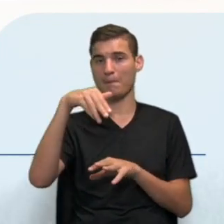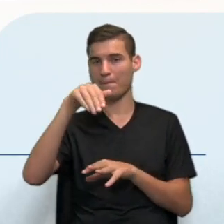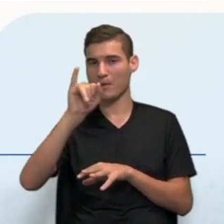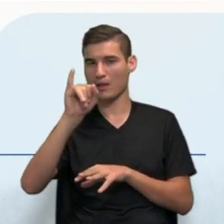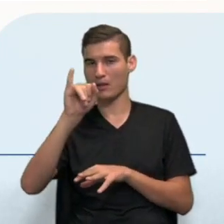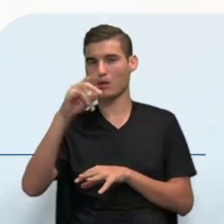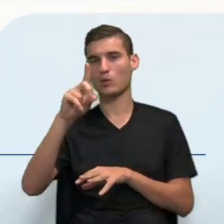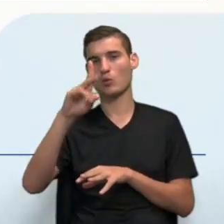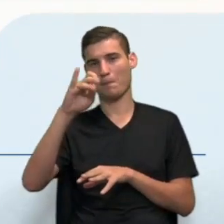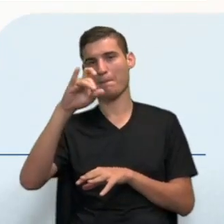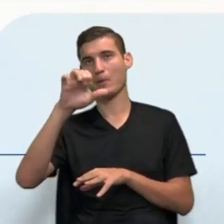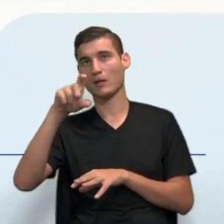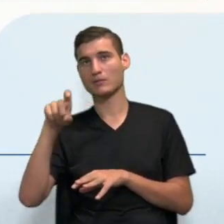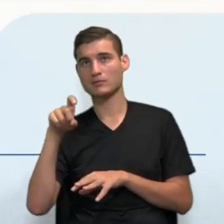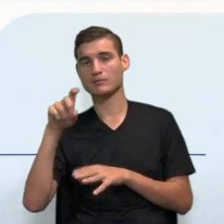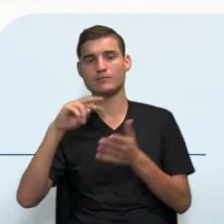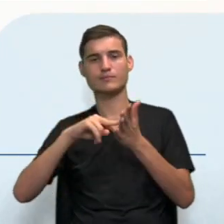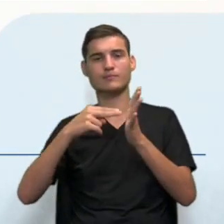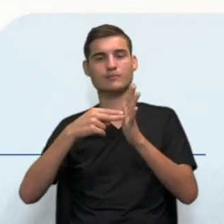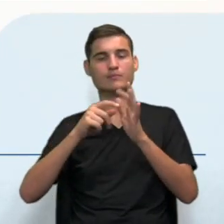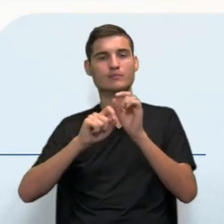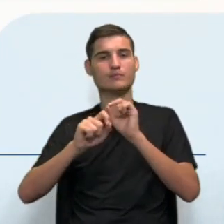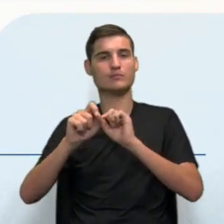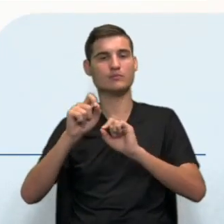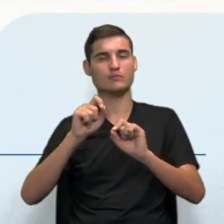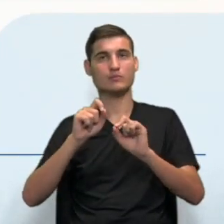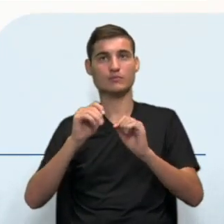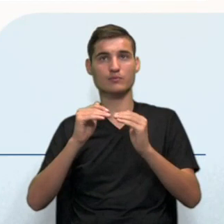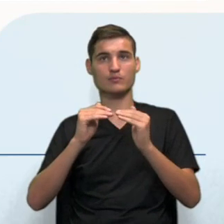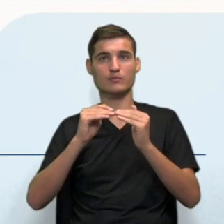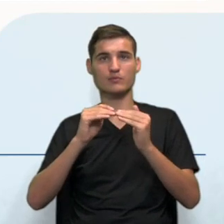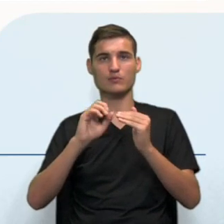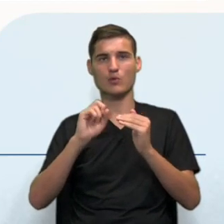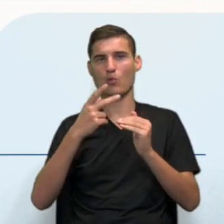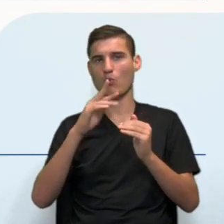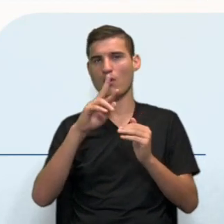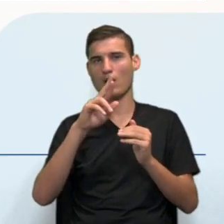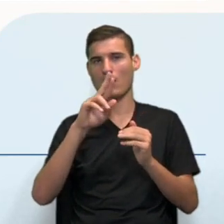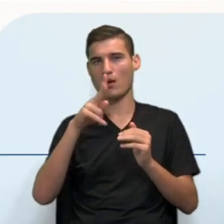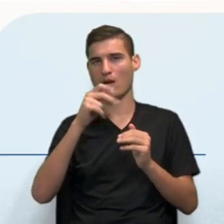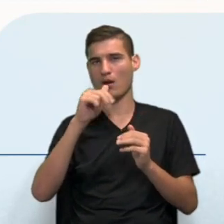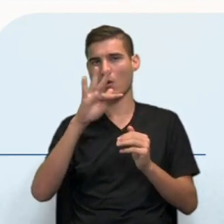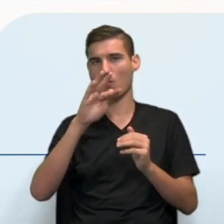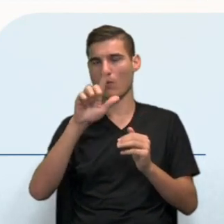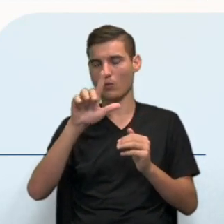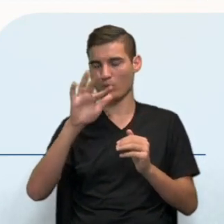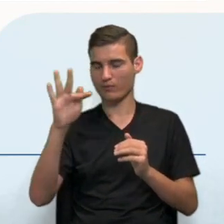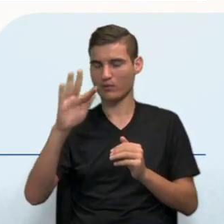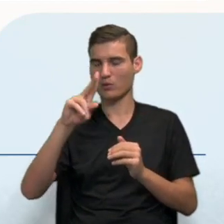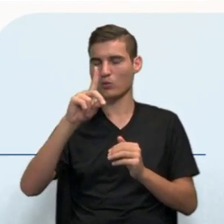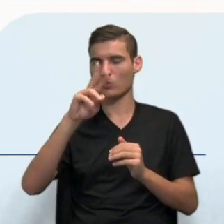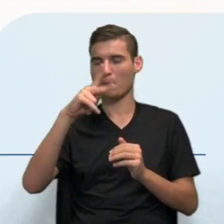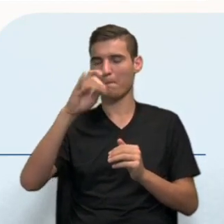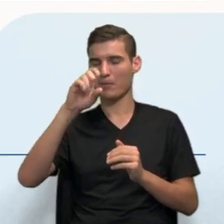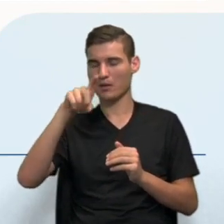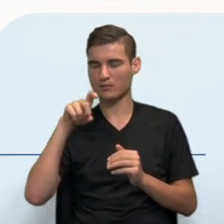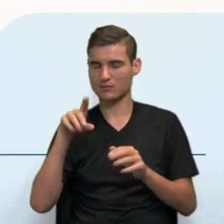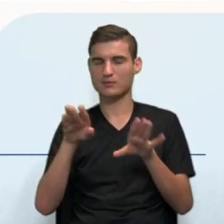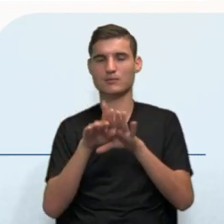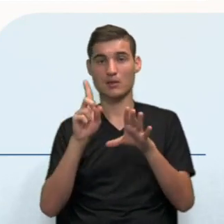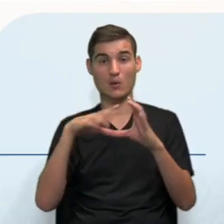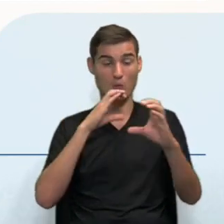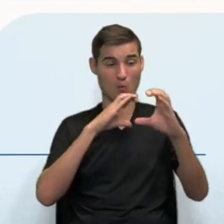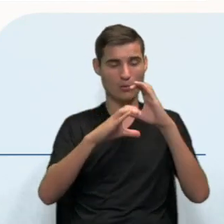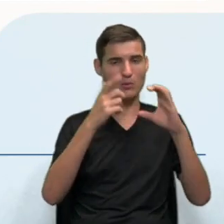semiduplex. O que acontece na comunicação semiduplex ou half duplex? Nessa comunicação,